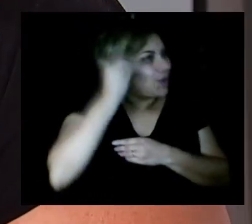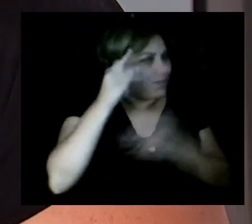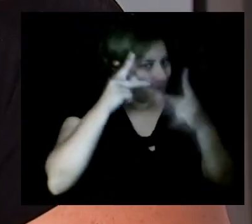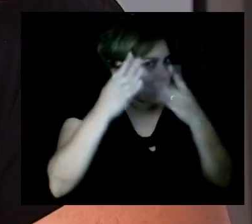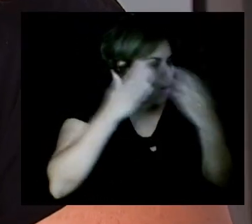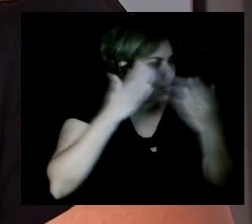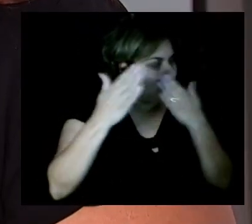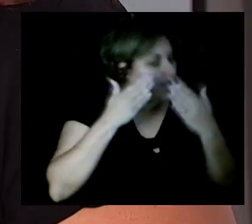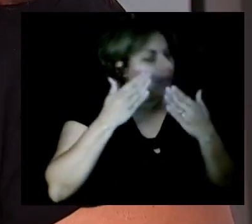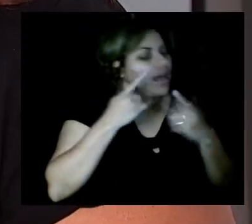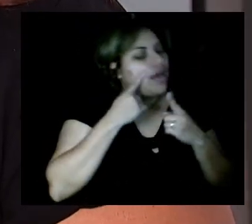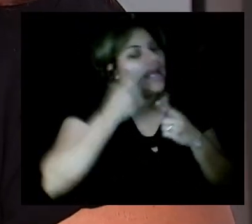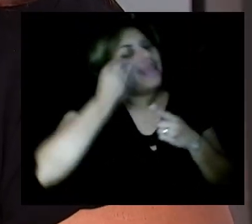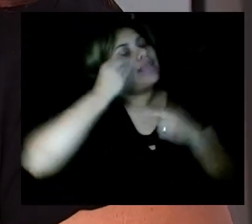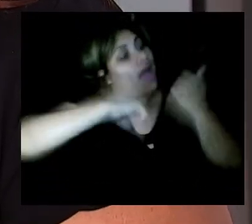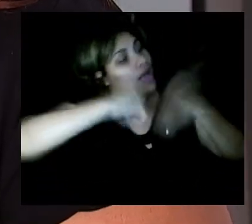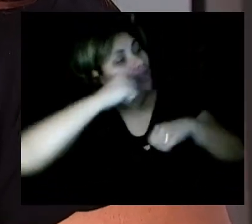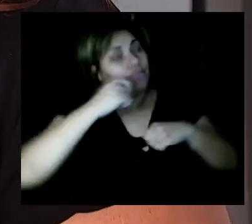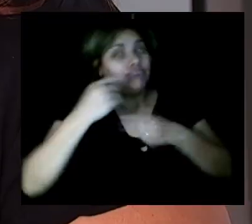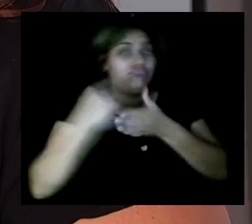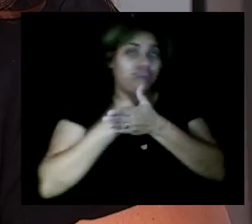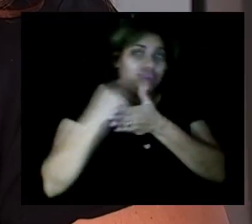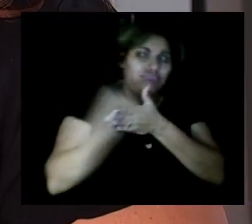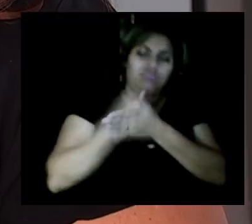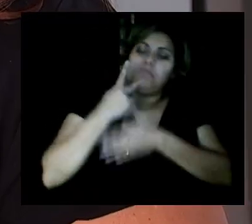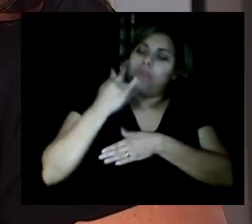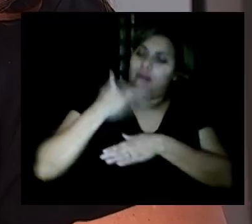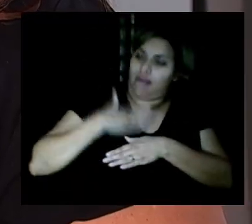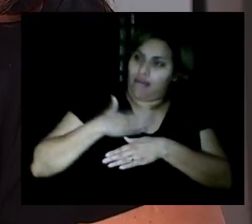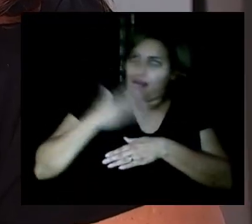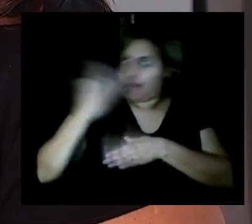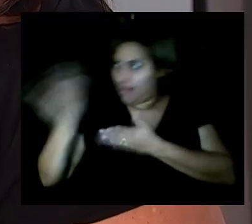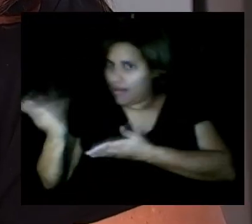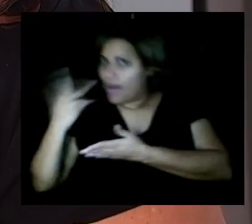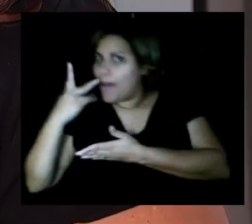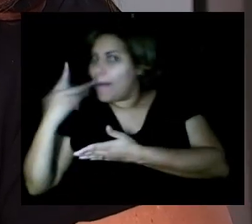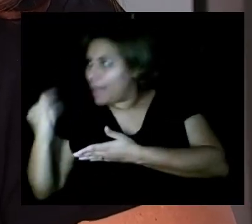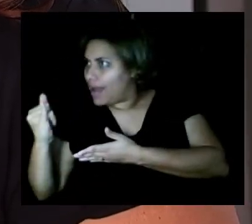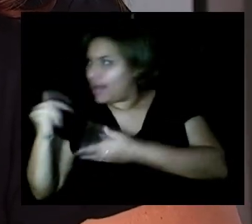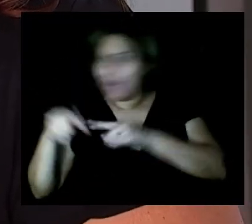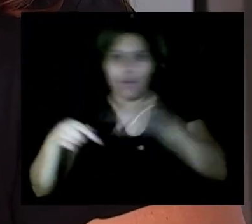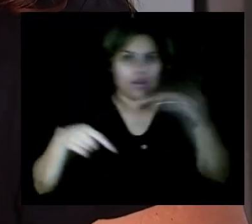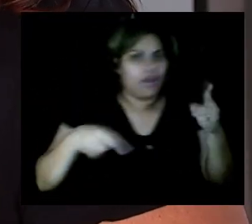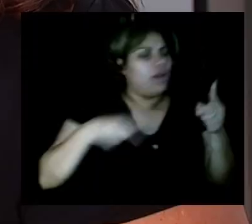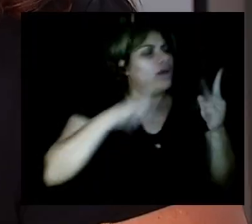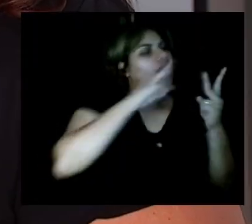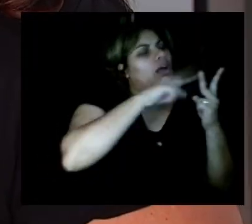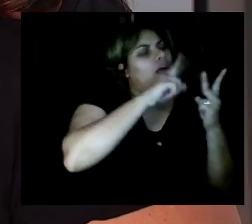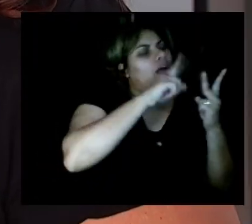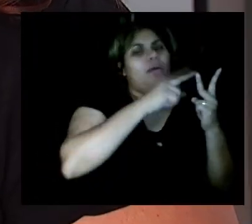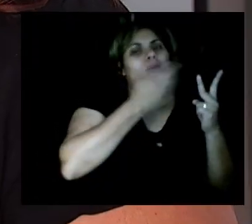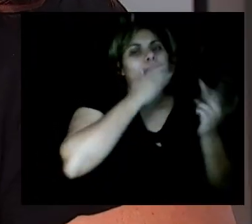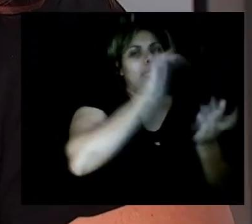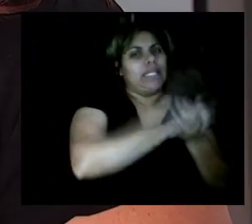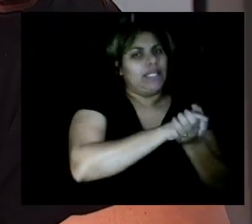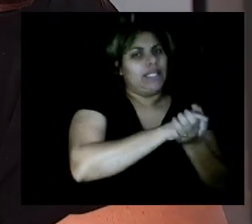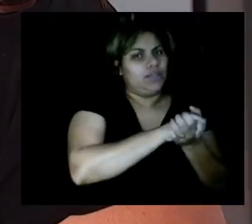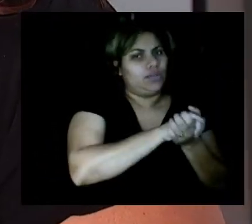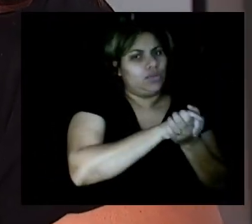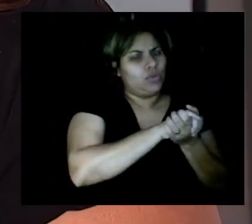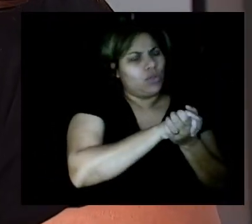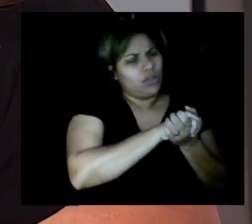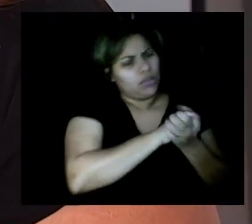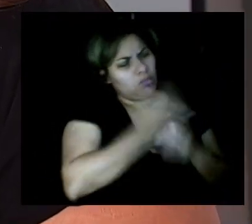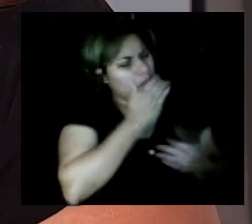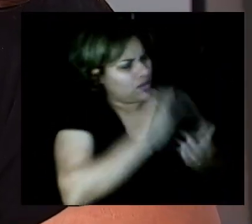o pai, ele virou pro meu marido e falou, você também tem traços de autista, você sabia? Através dos dados que a gente está coletando e a